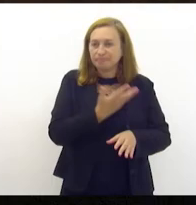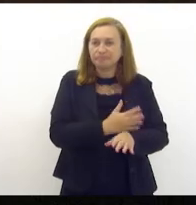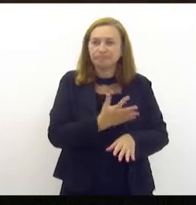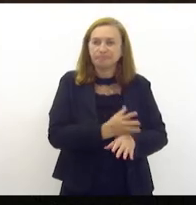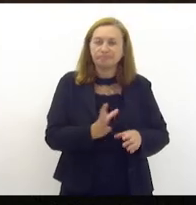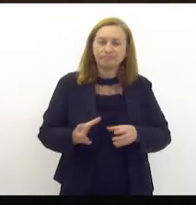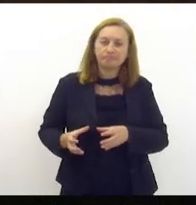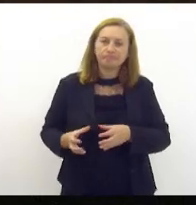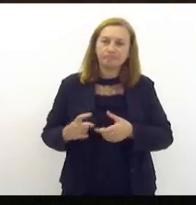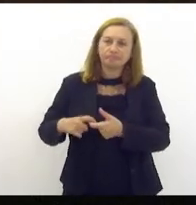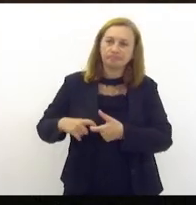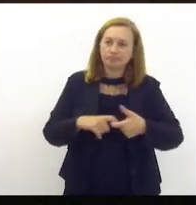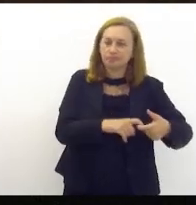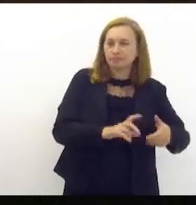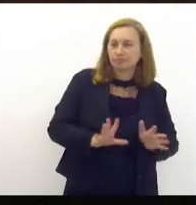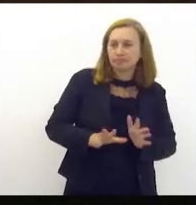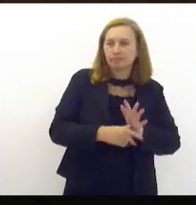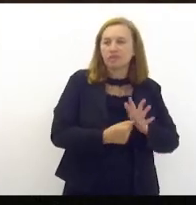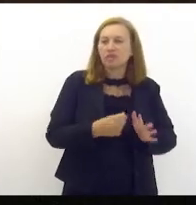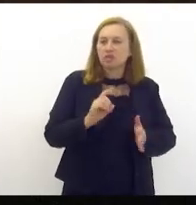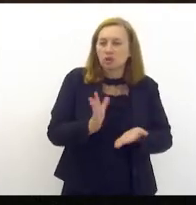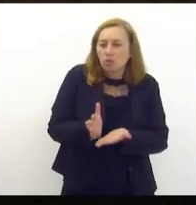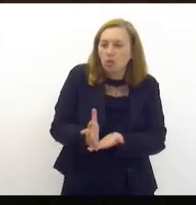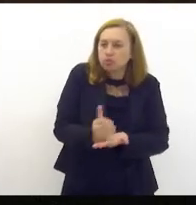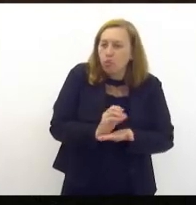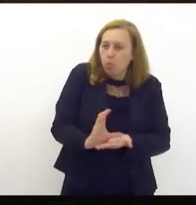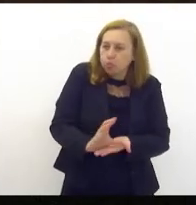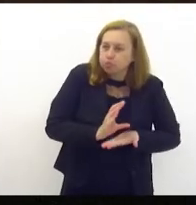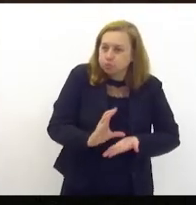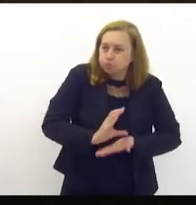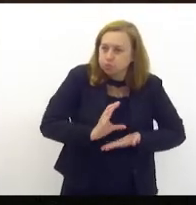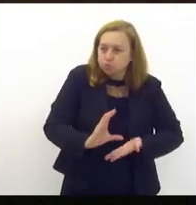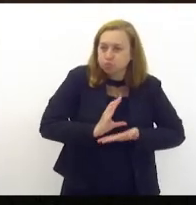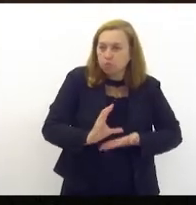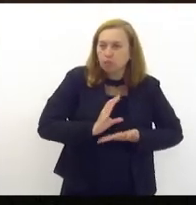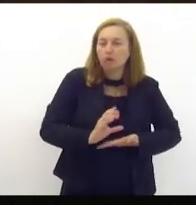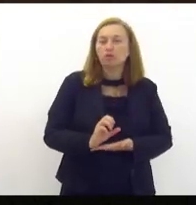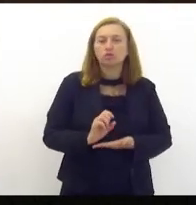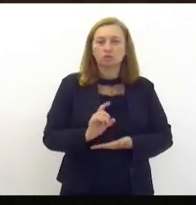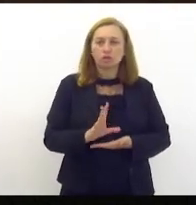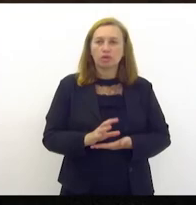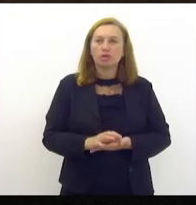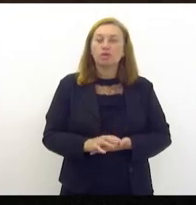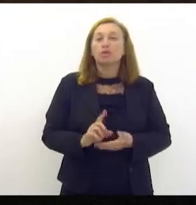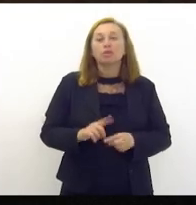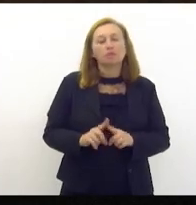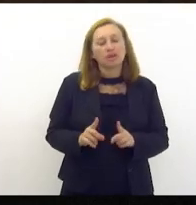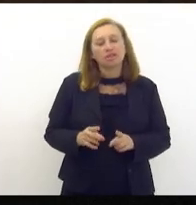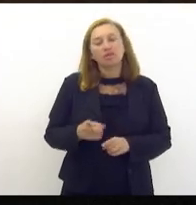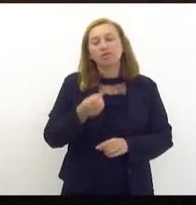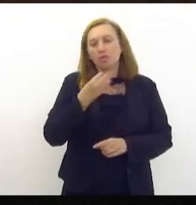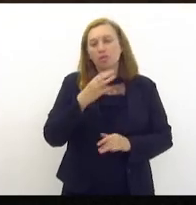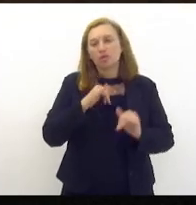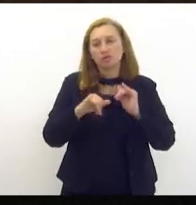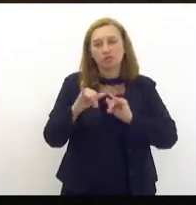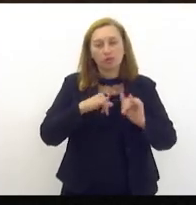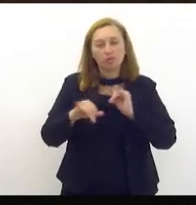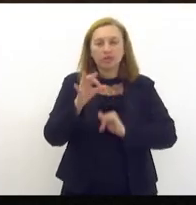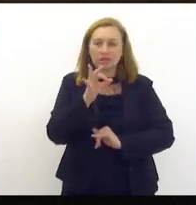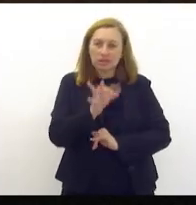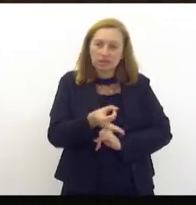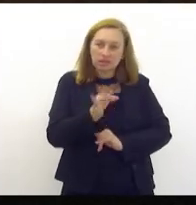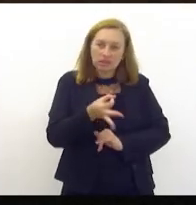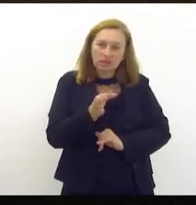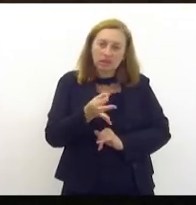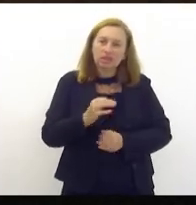do reboque que só visa arrecadar, arrecadar, arrecadar. Mas vamos ter boas notícias. Tenho certeza